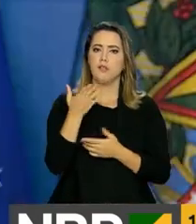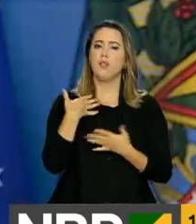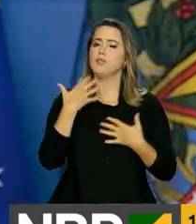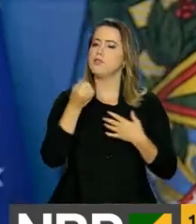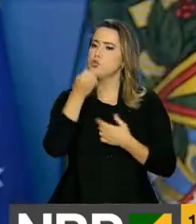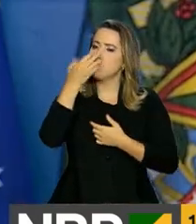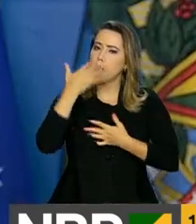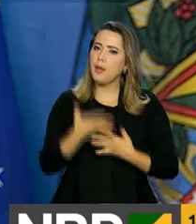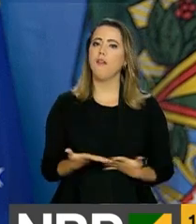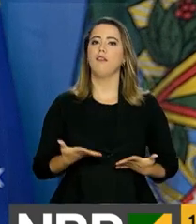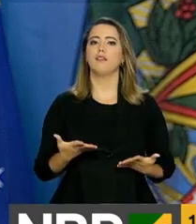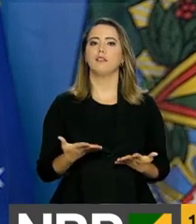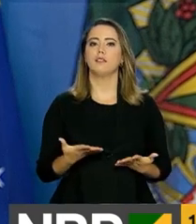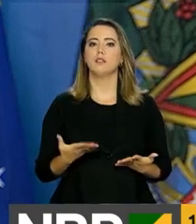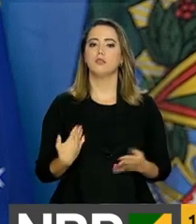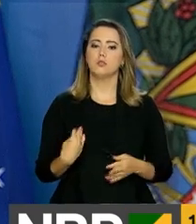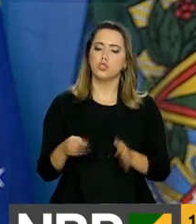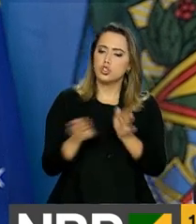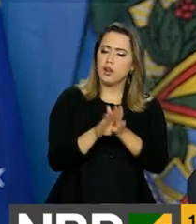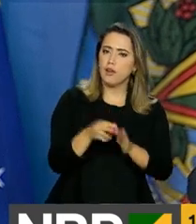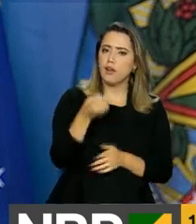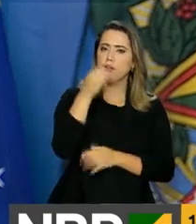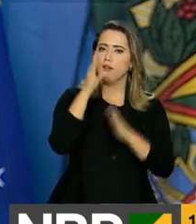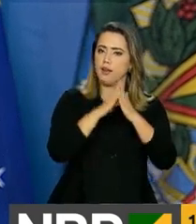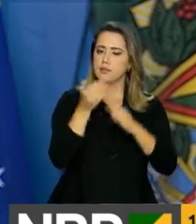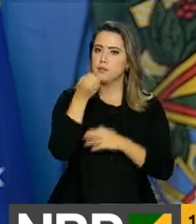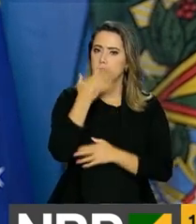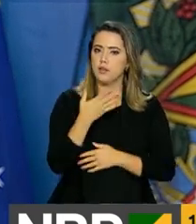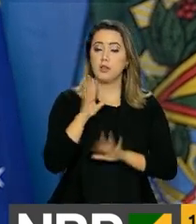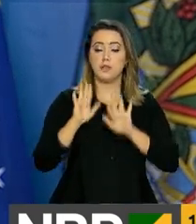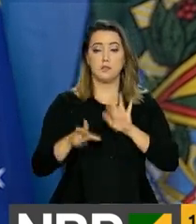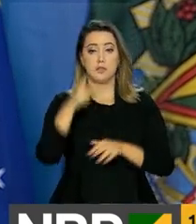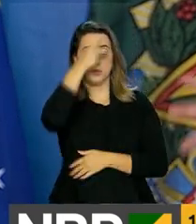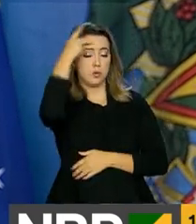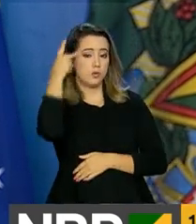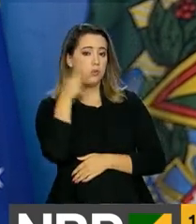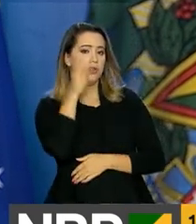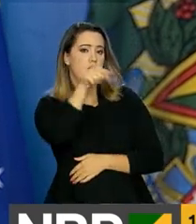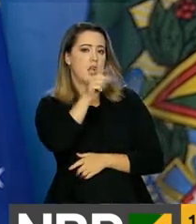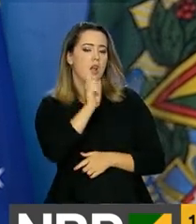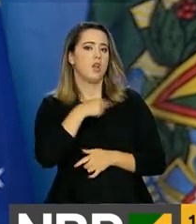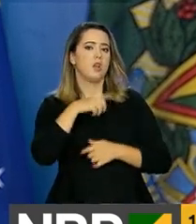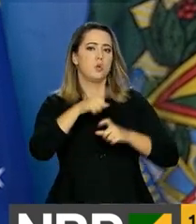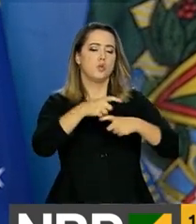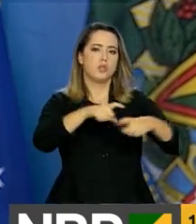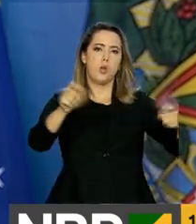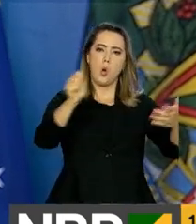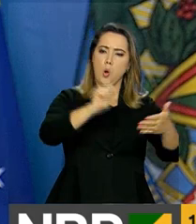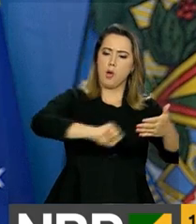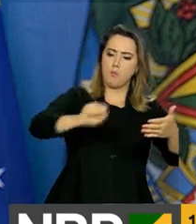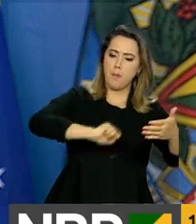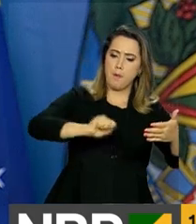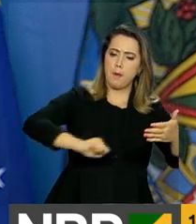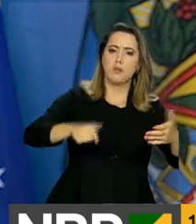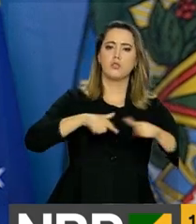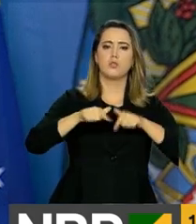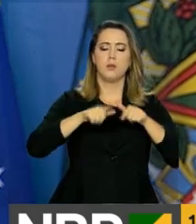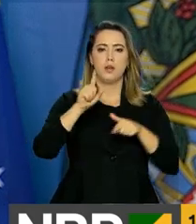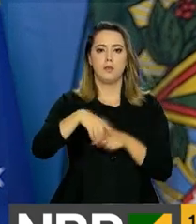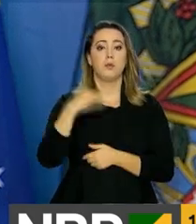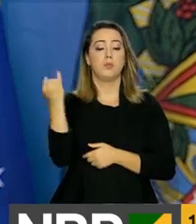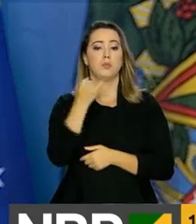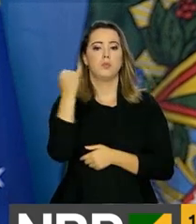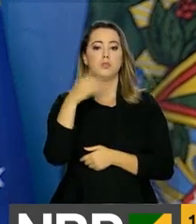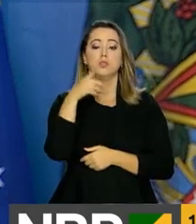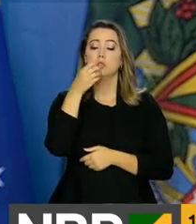agradável muitas vezes as pessoas dizem usar três assim a olha o seu escritório também é uma coisa importante seu escritório tem que